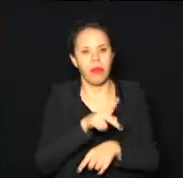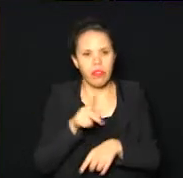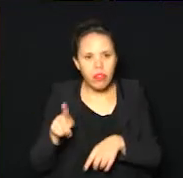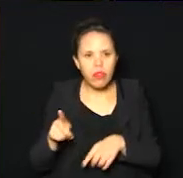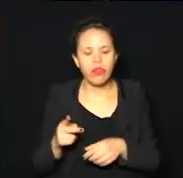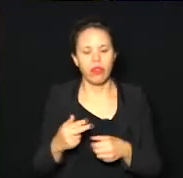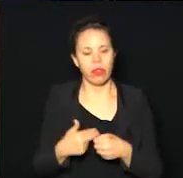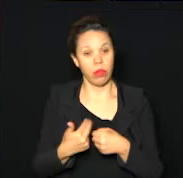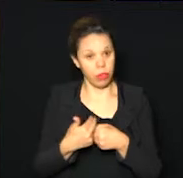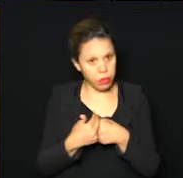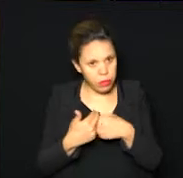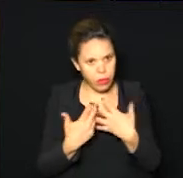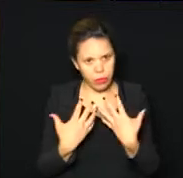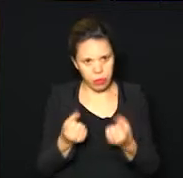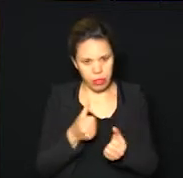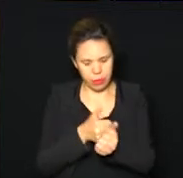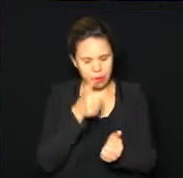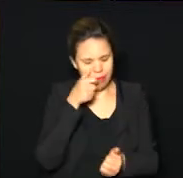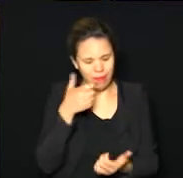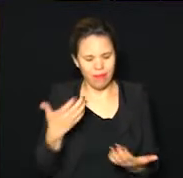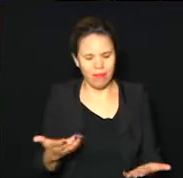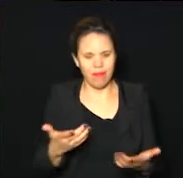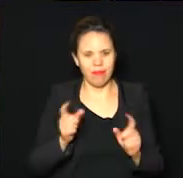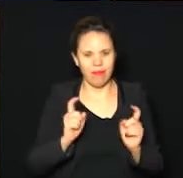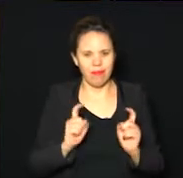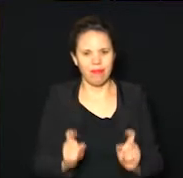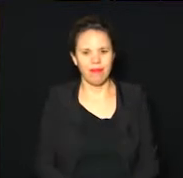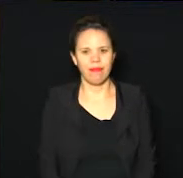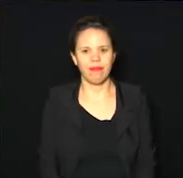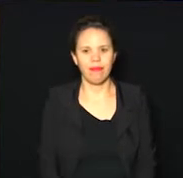Unicamp, então vamos acompanhar esta reunião.